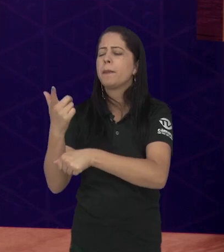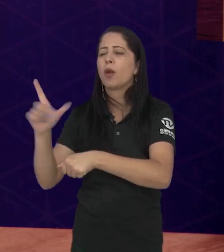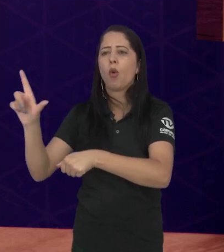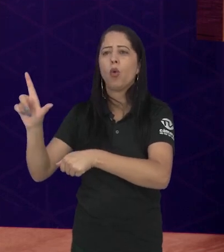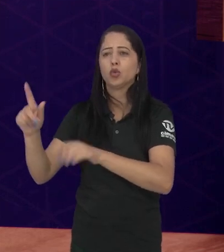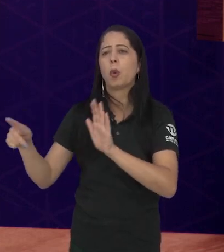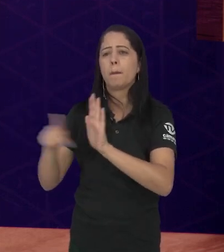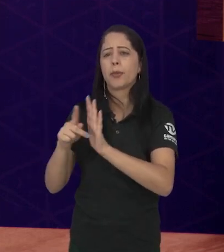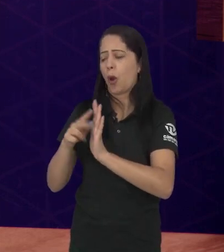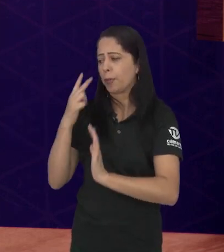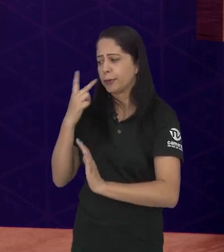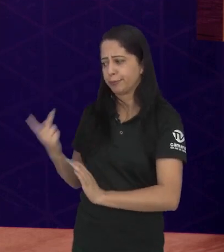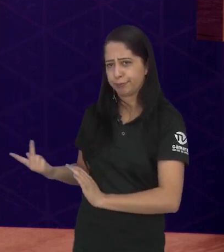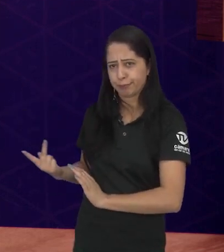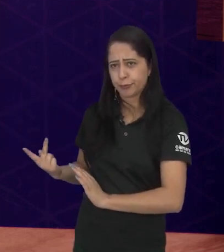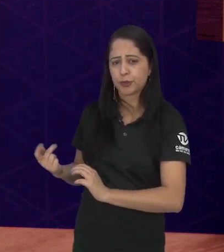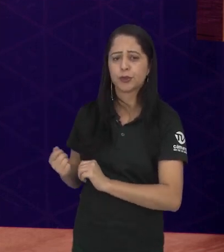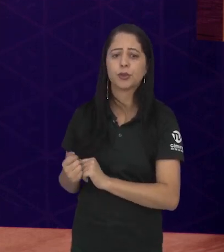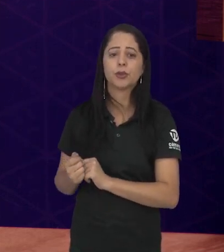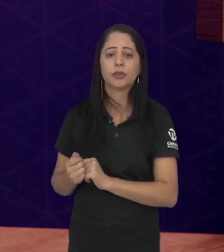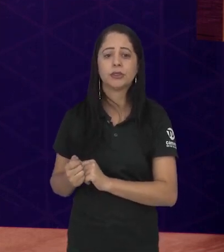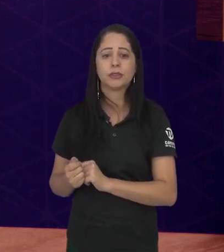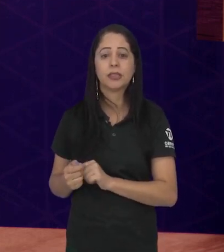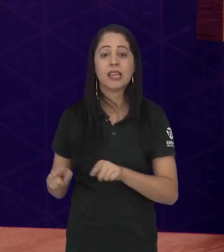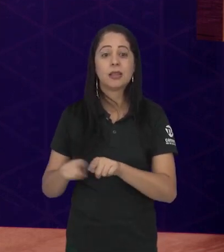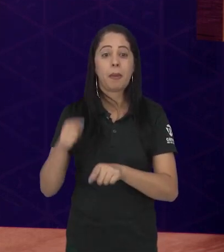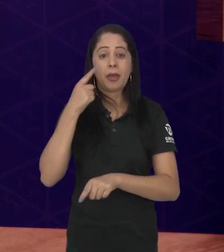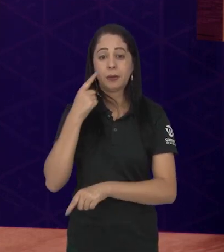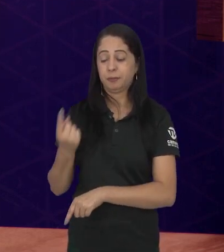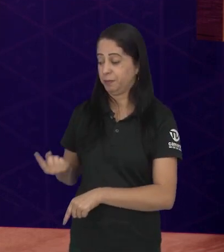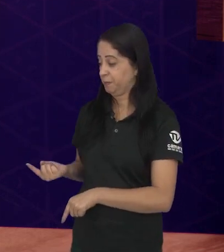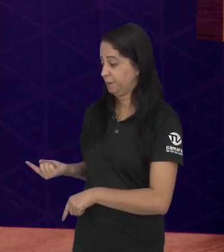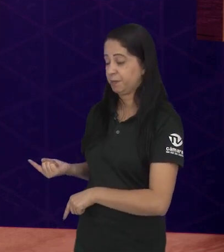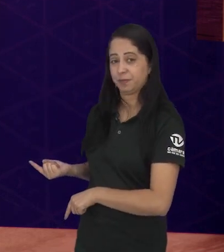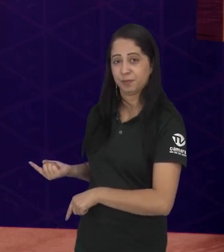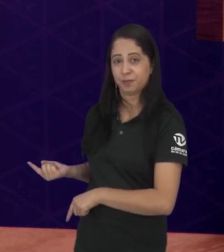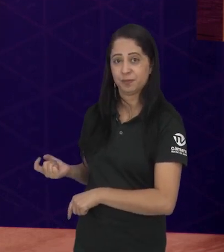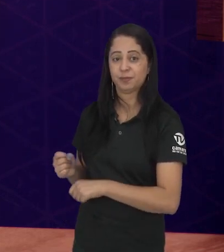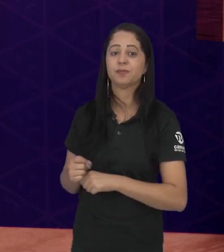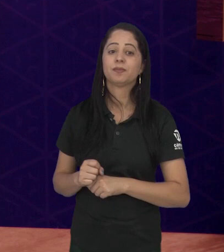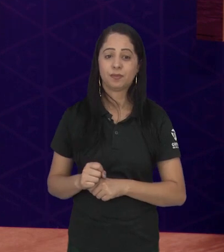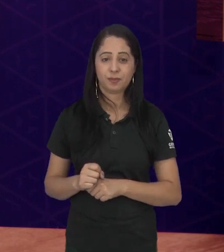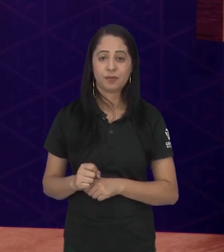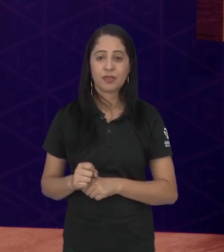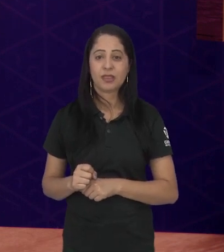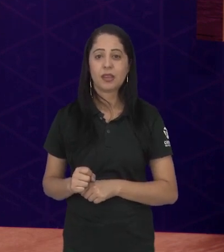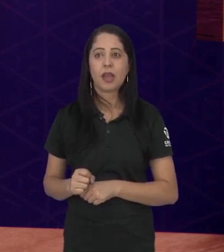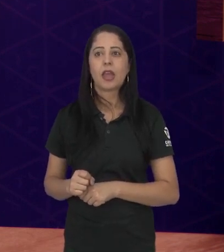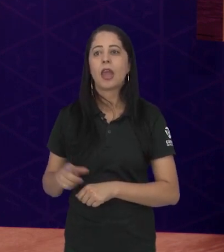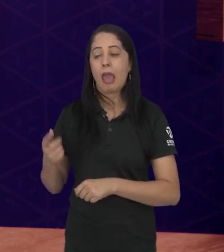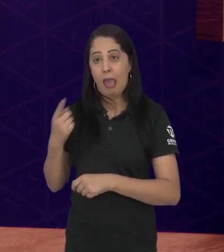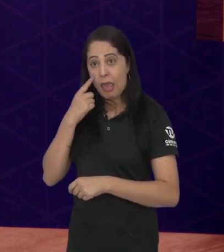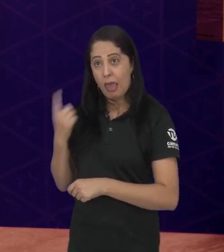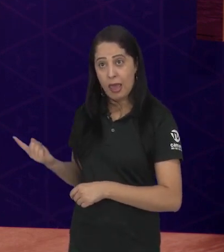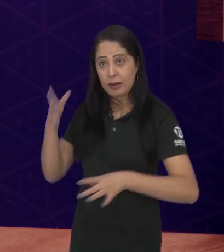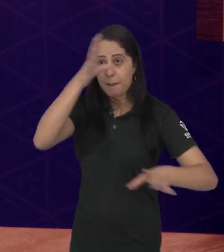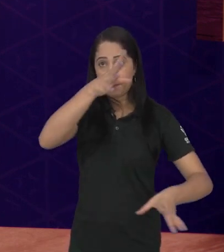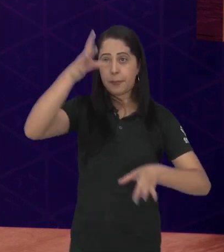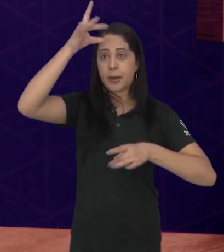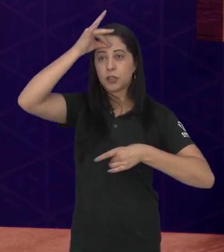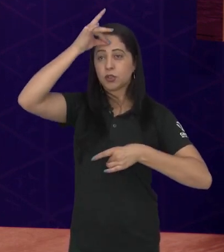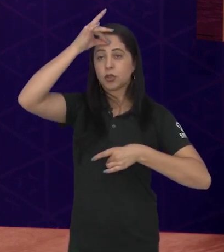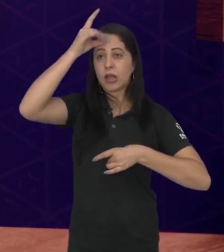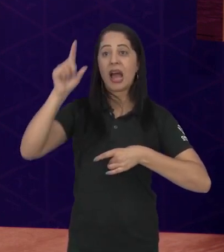se é os dois, ou um dos dois Daniels, com o Daniel Radcliffe, que o Daniel Radcliffe, que é o Harry Potter, ele faz